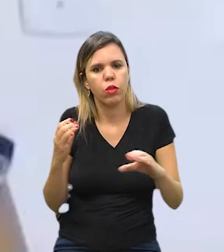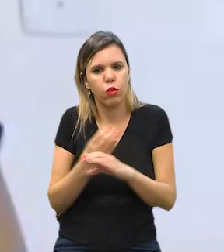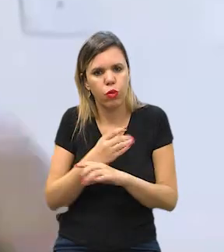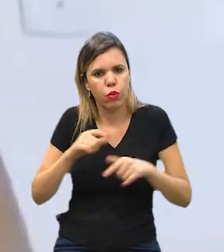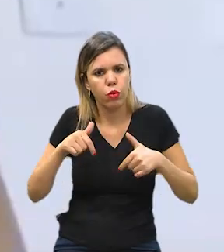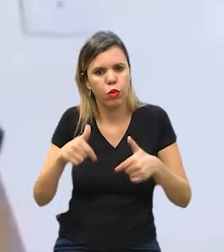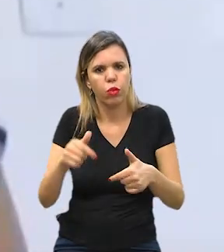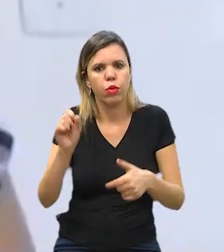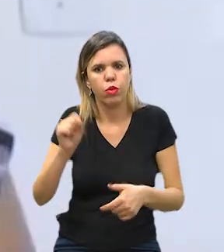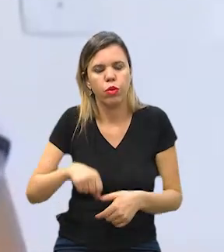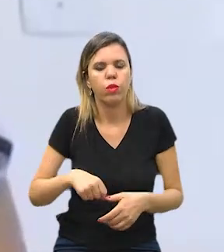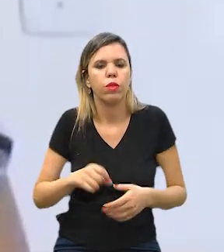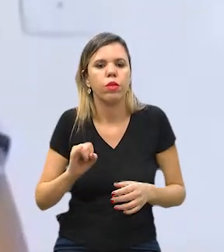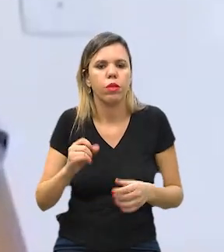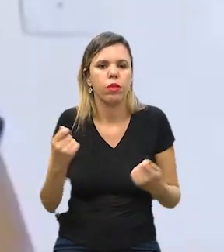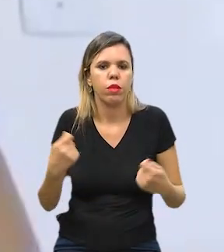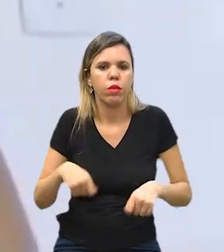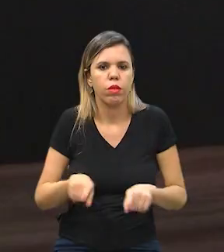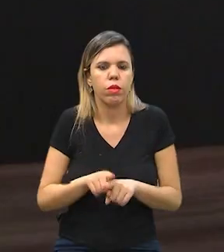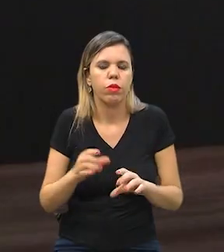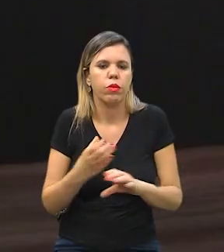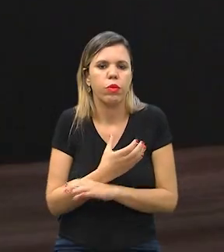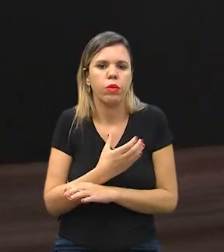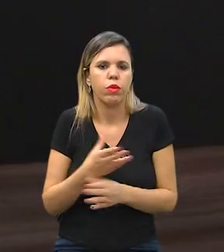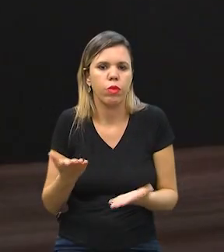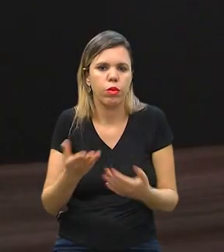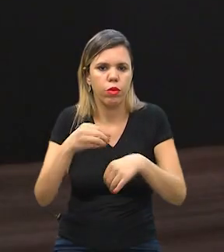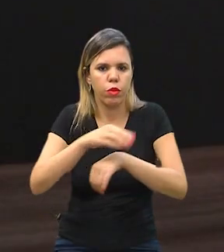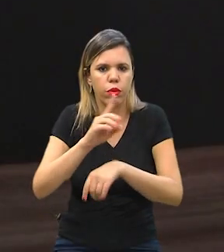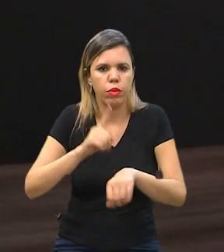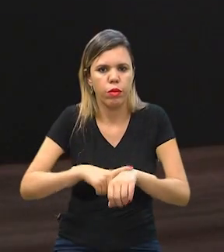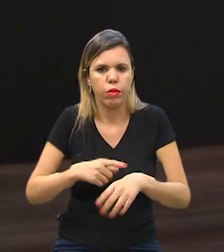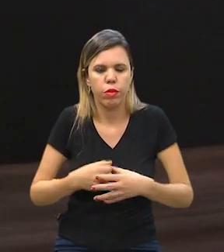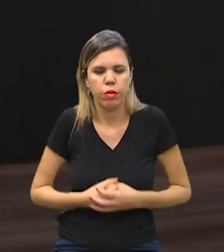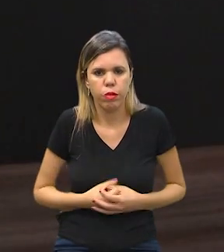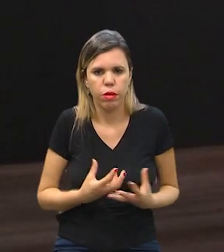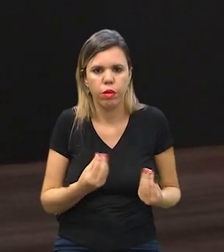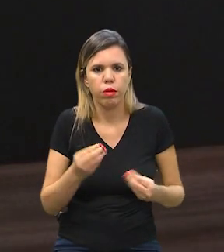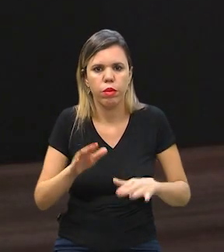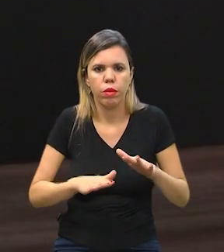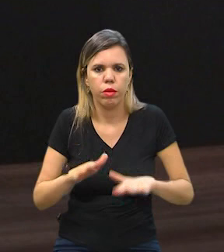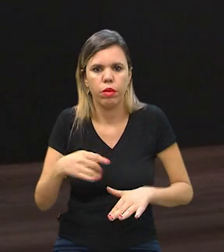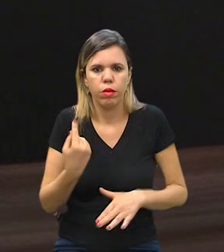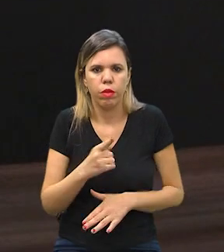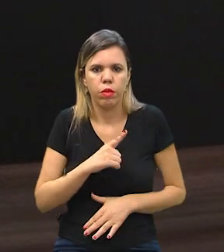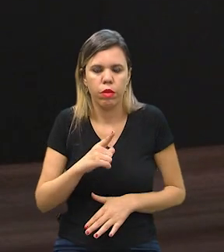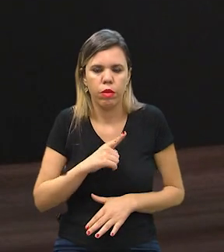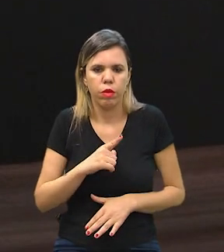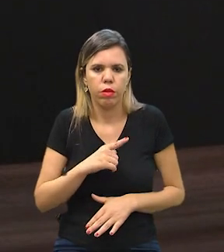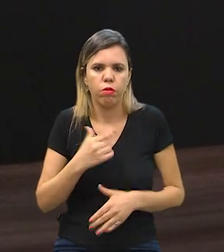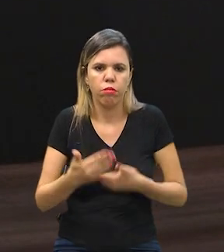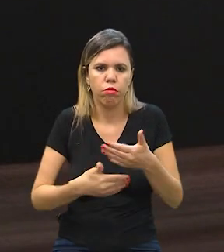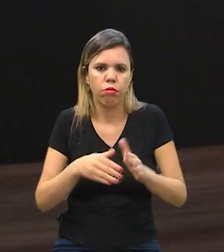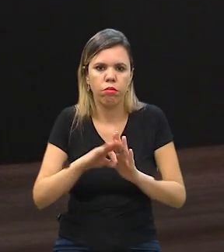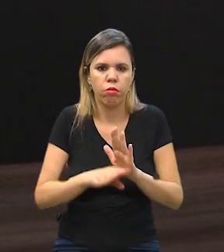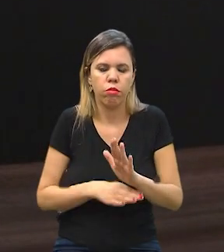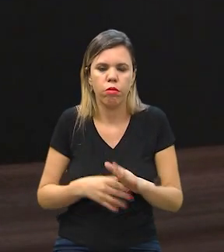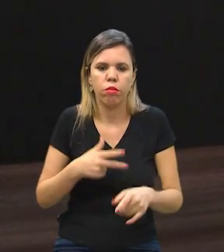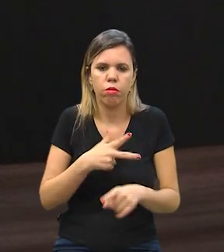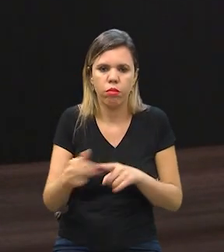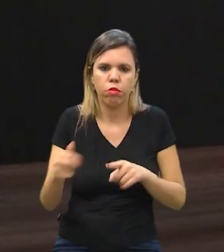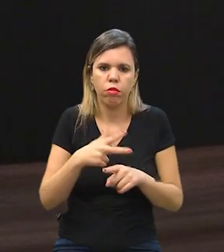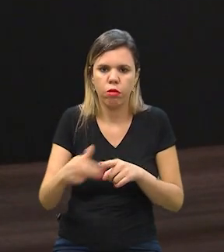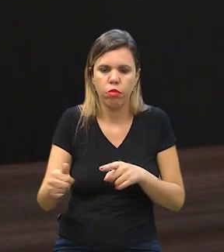pensar em ciclos completos de atuação. E ciclos completos, eles levam tempo. Então, muitas vezes, a gente tem que ir